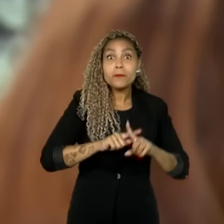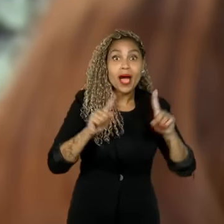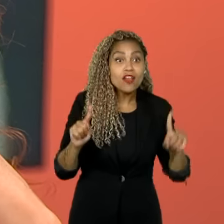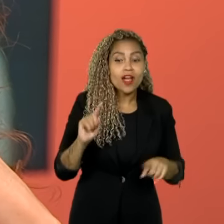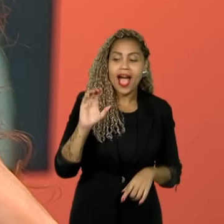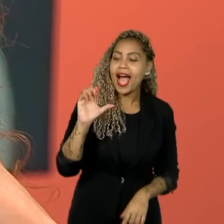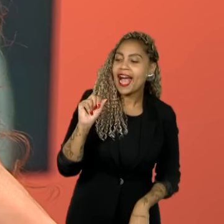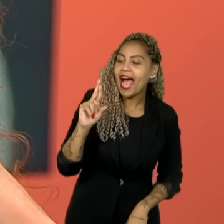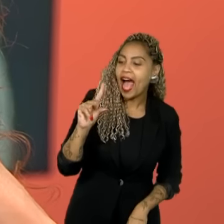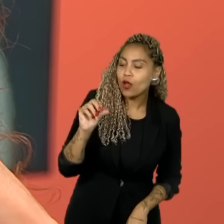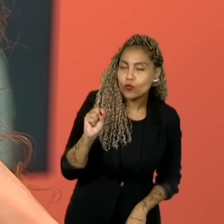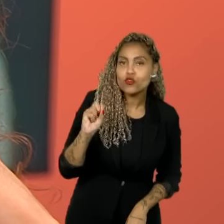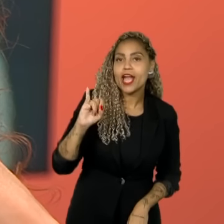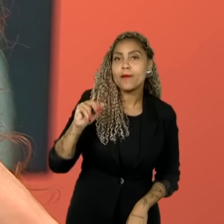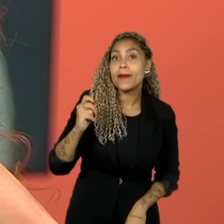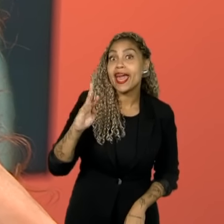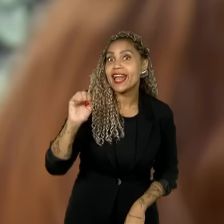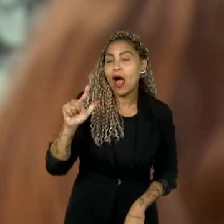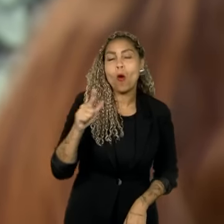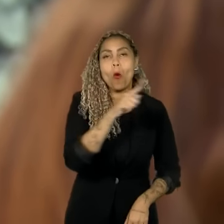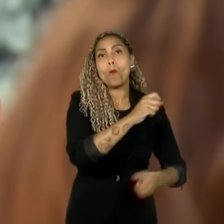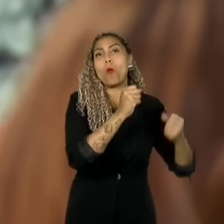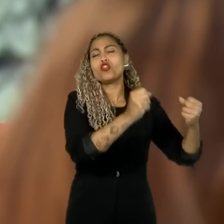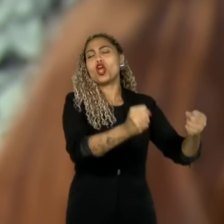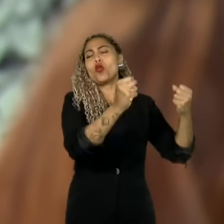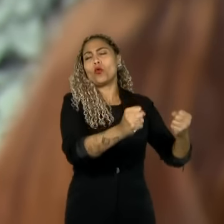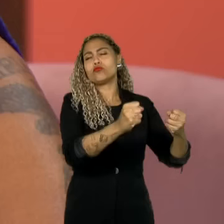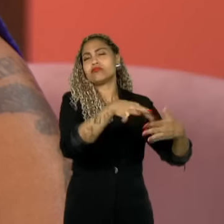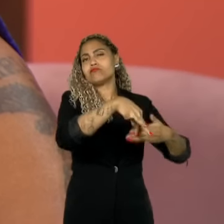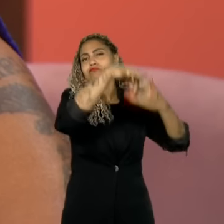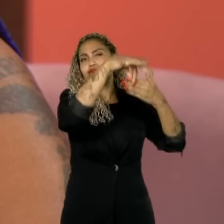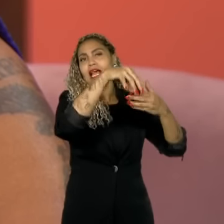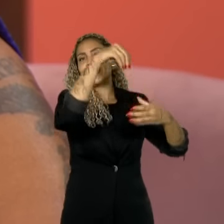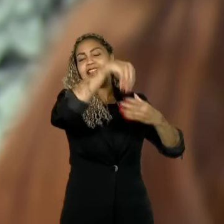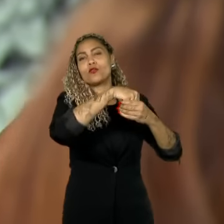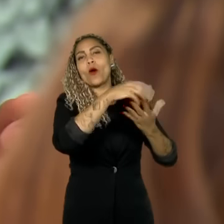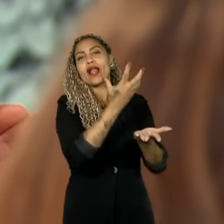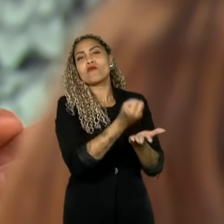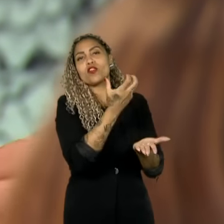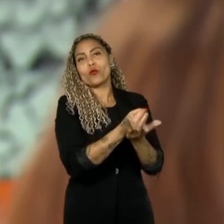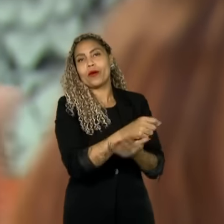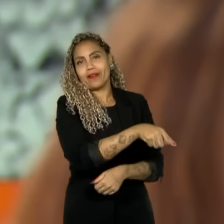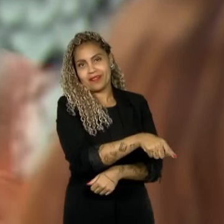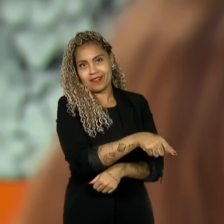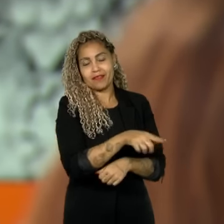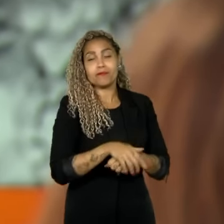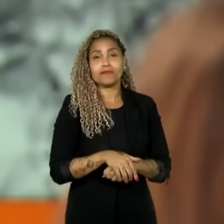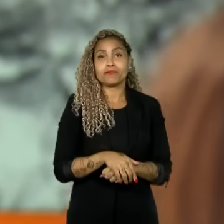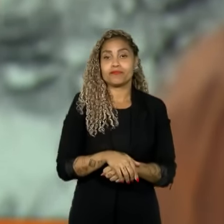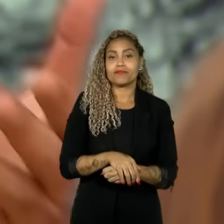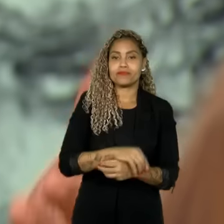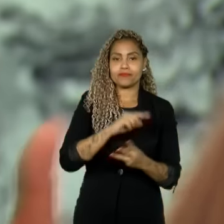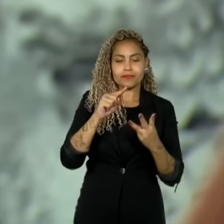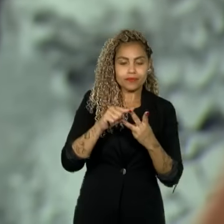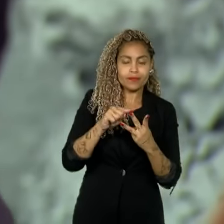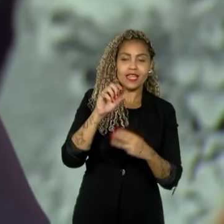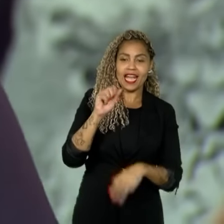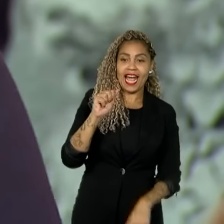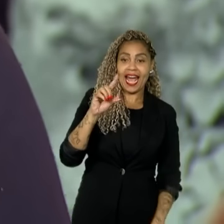poderoso na gravadora, né? na EMI. E o Adelson, segundo todos os relatos,